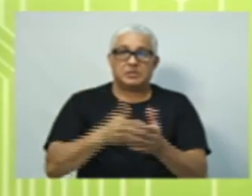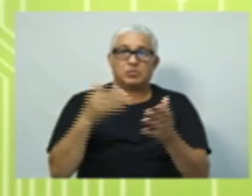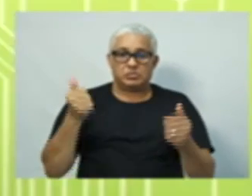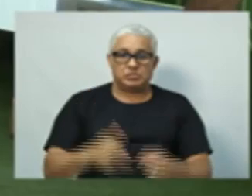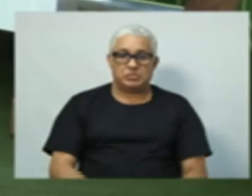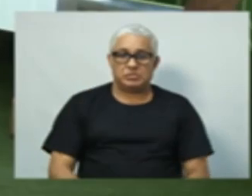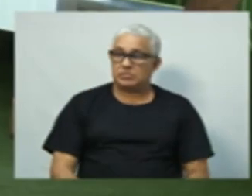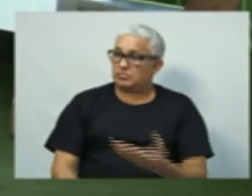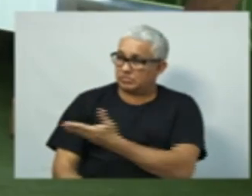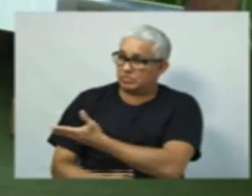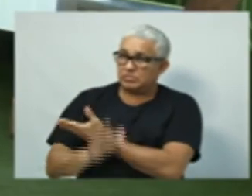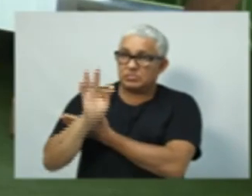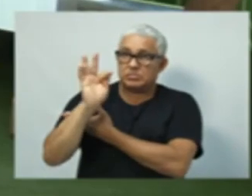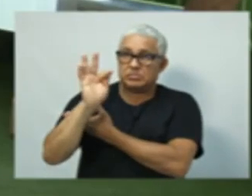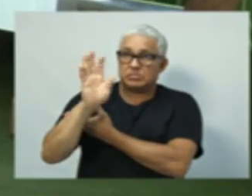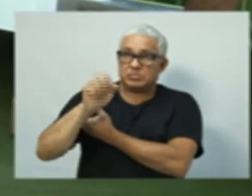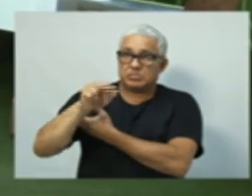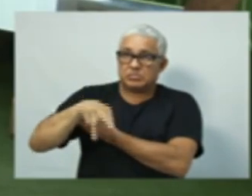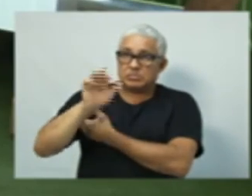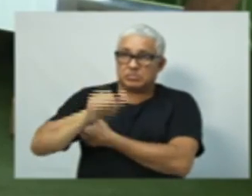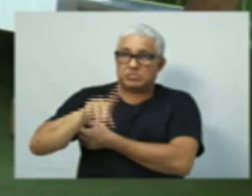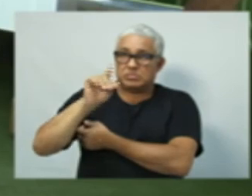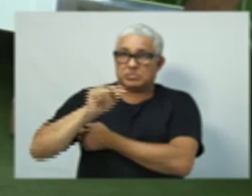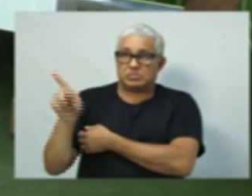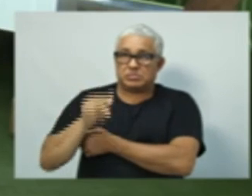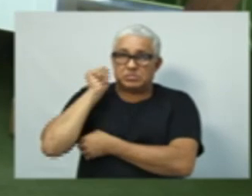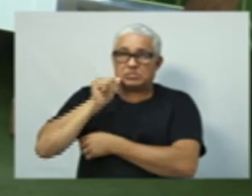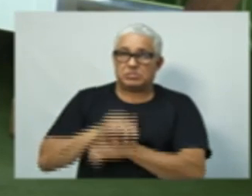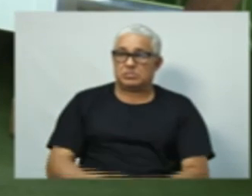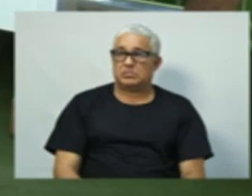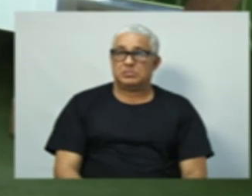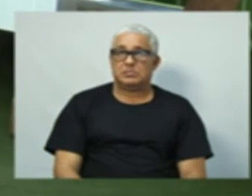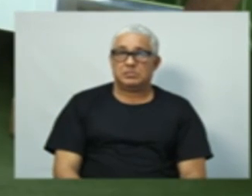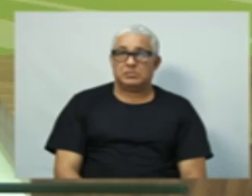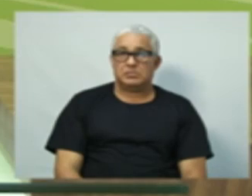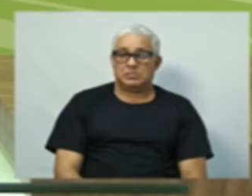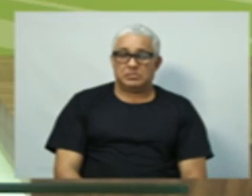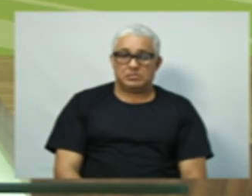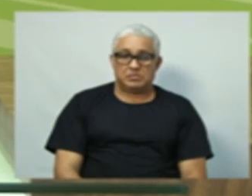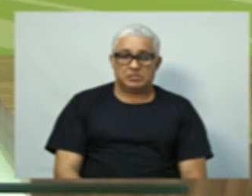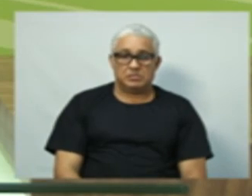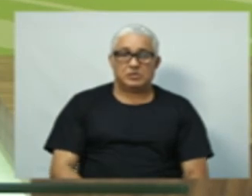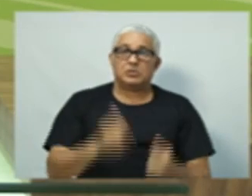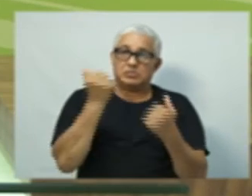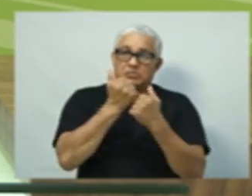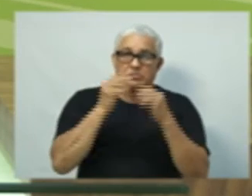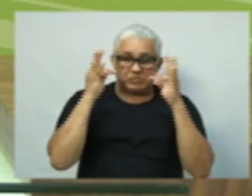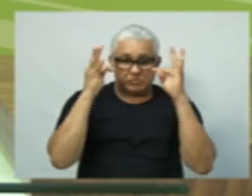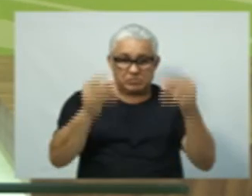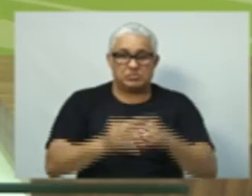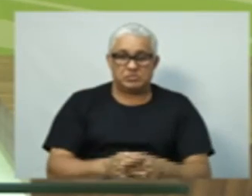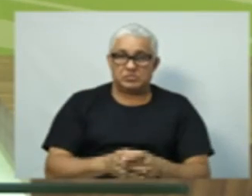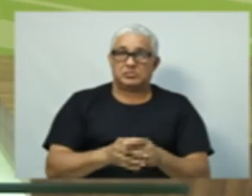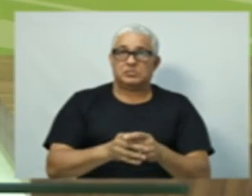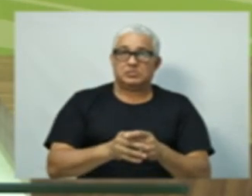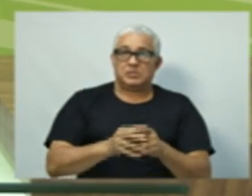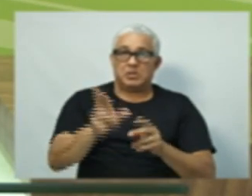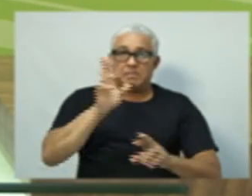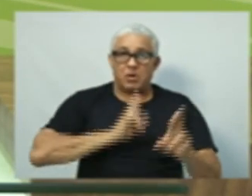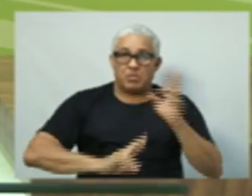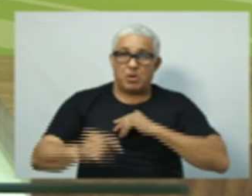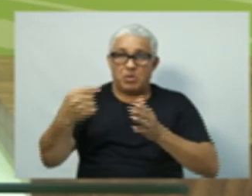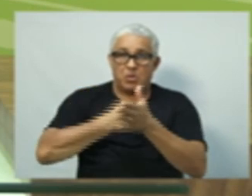sou fernando as considerações finais esse professor adriano é todos os tutores não estão mandando aqui